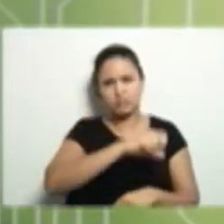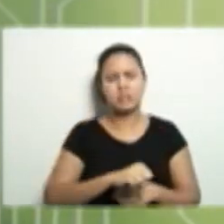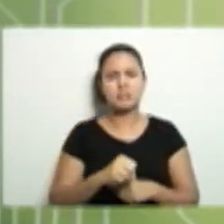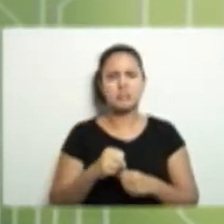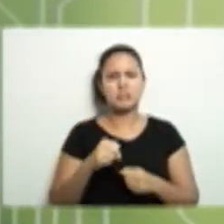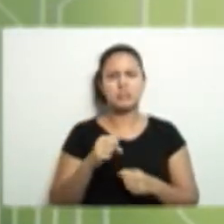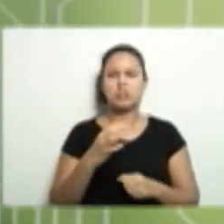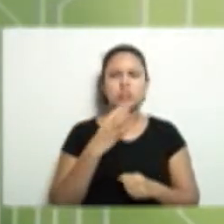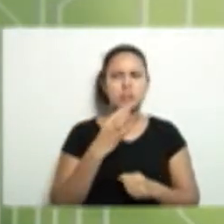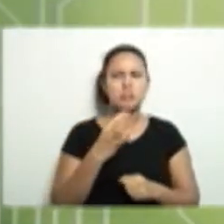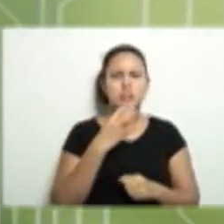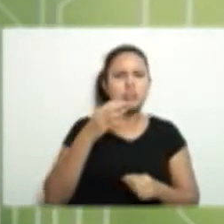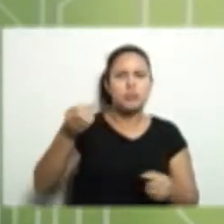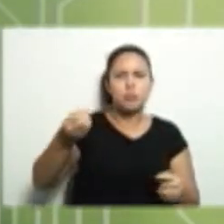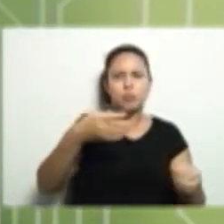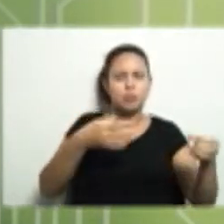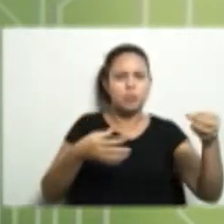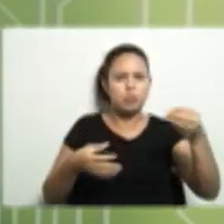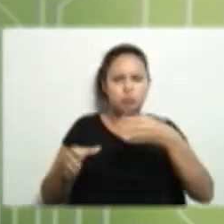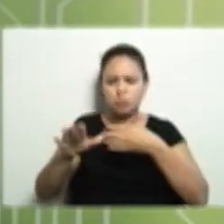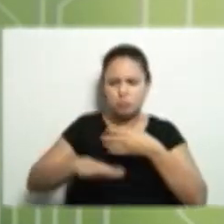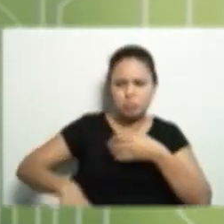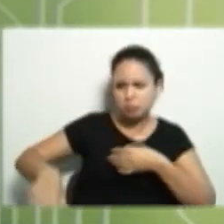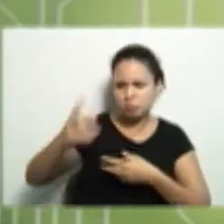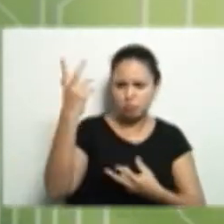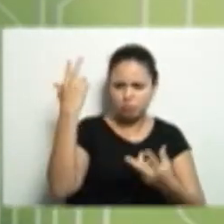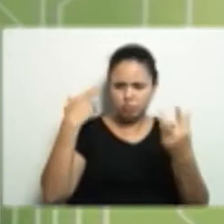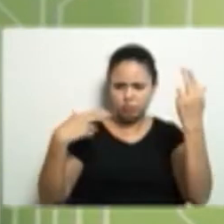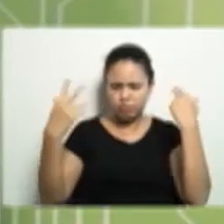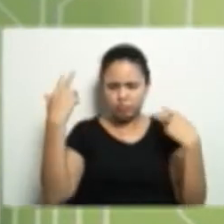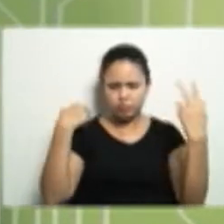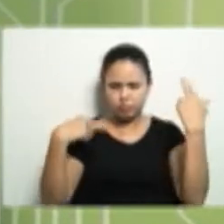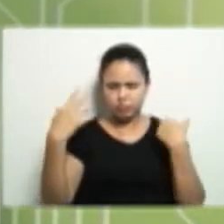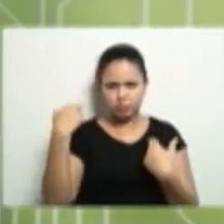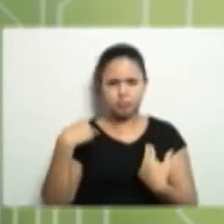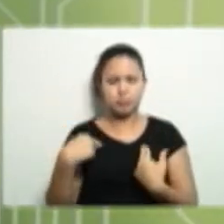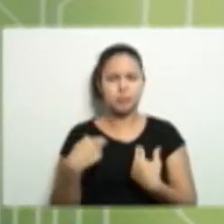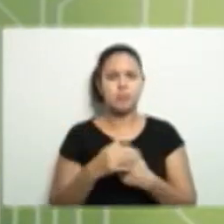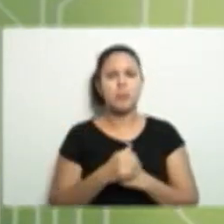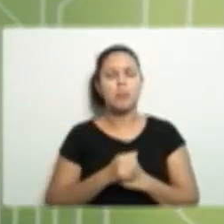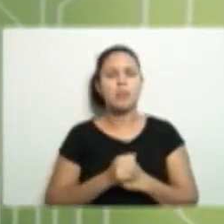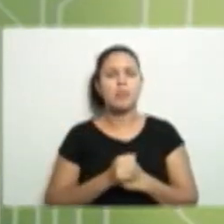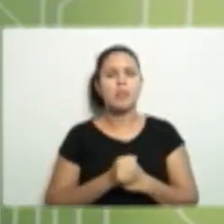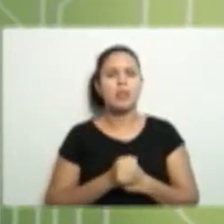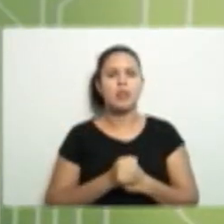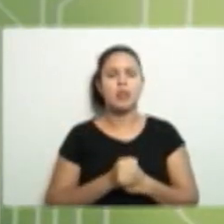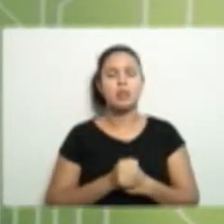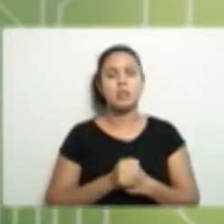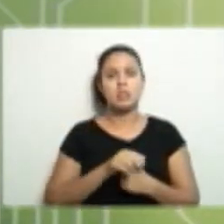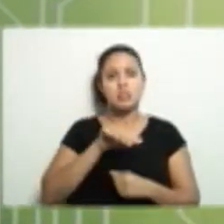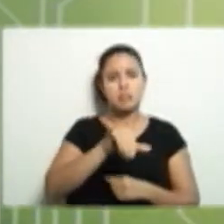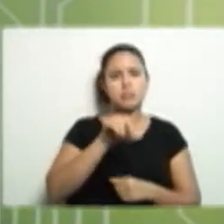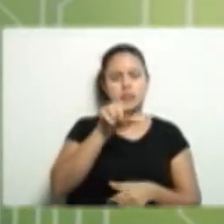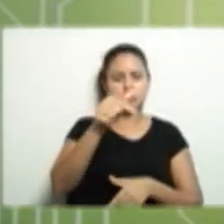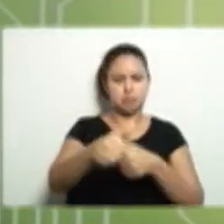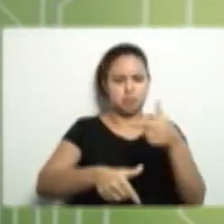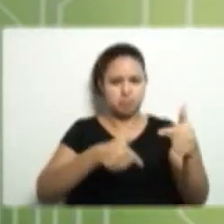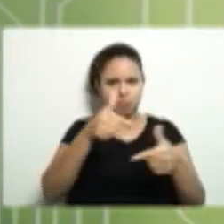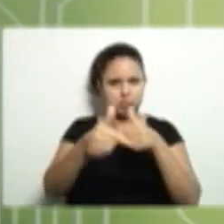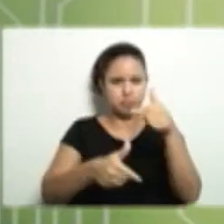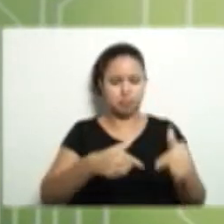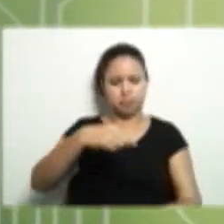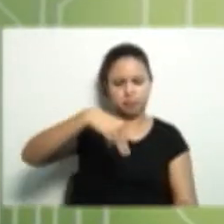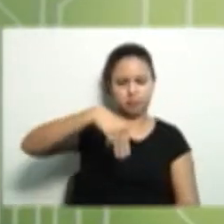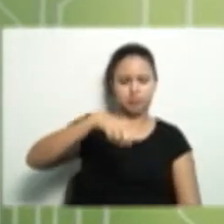mais moderno, de mais inovador na sua área. Pelo contrário, se você trabalha com serviços em massas, se você está tentando montar